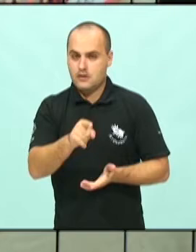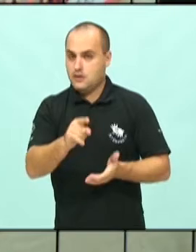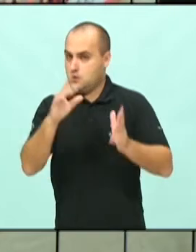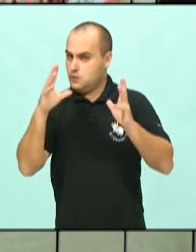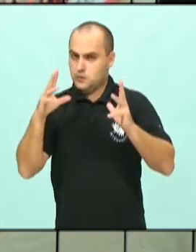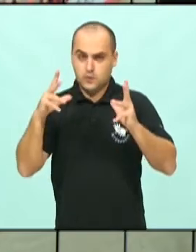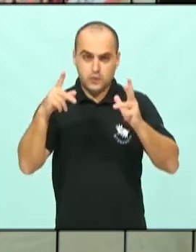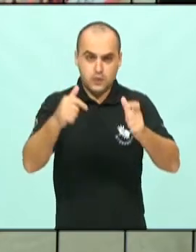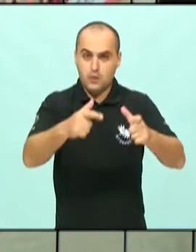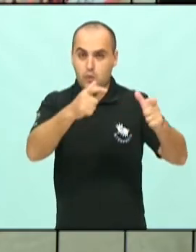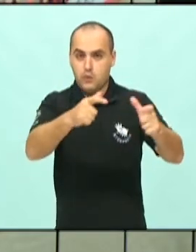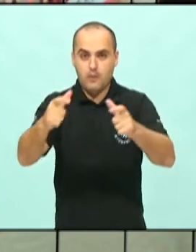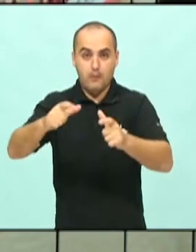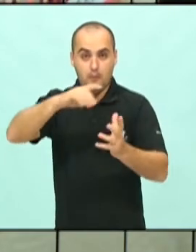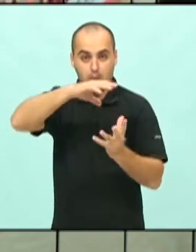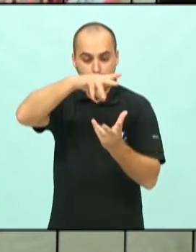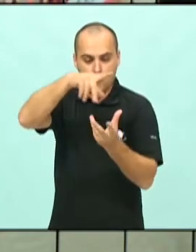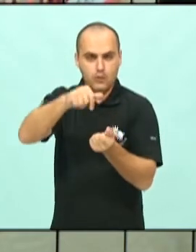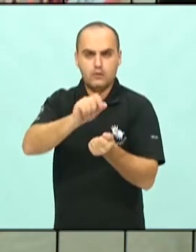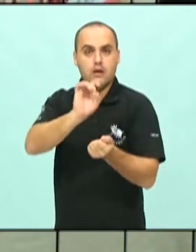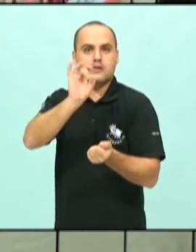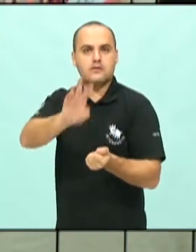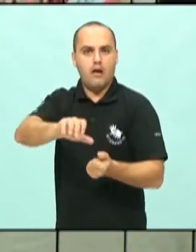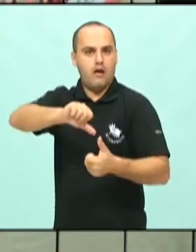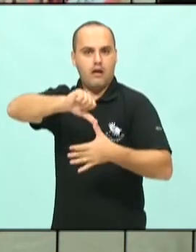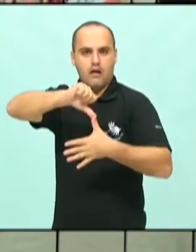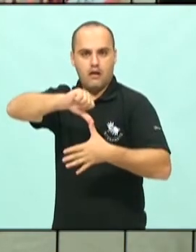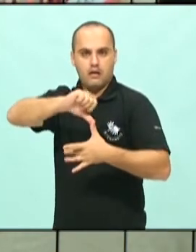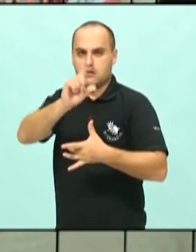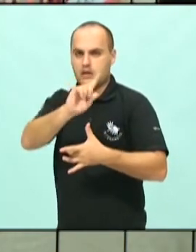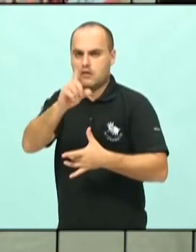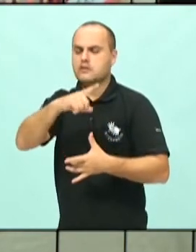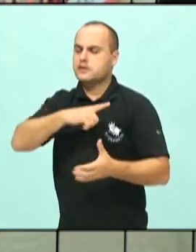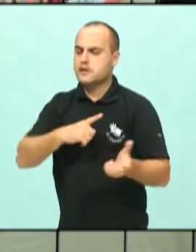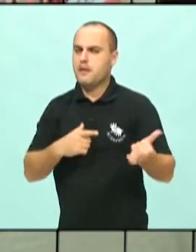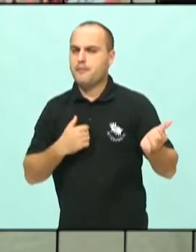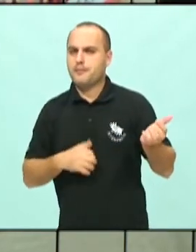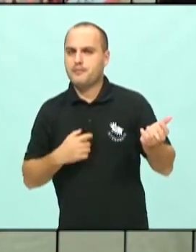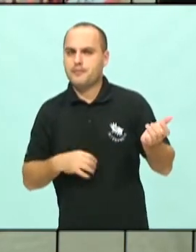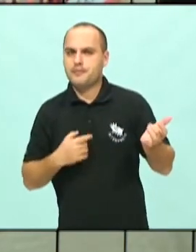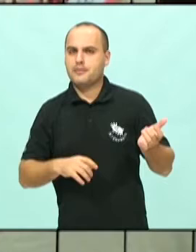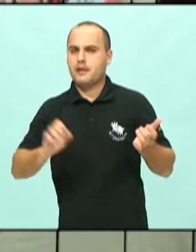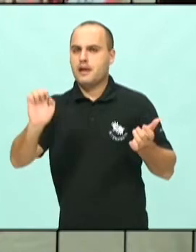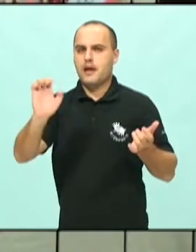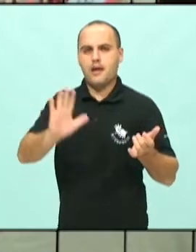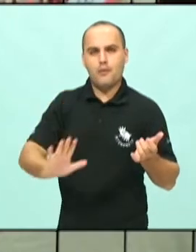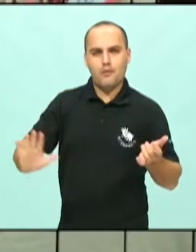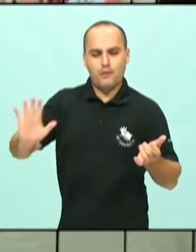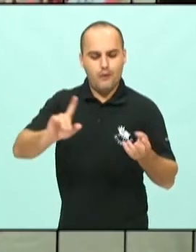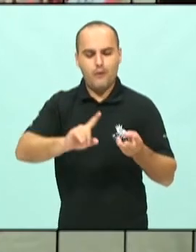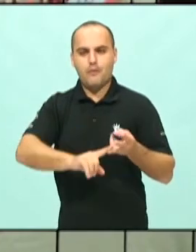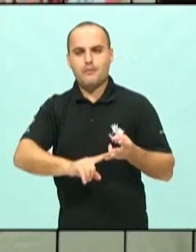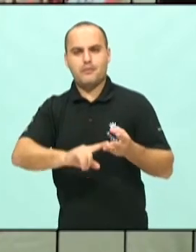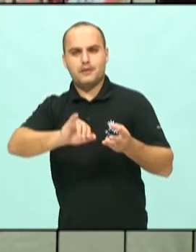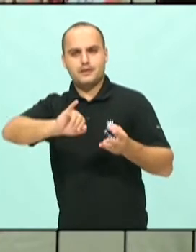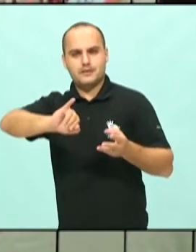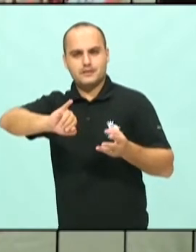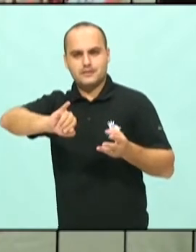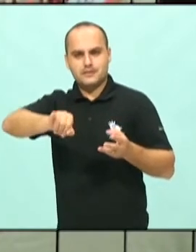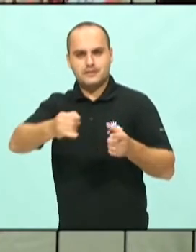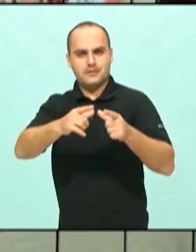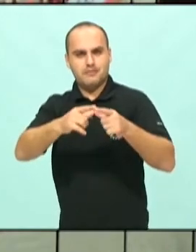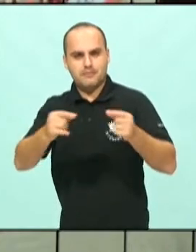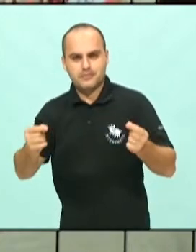de diversos lugares do mundo, não só da América Latina, né? Então tinha violonistas da Europa, do Japão, enfim,